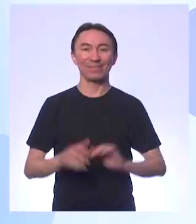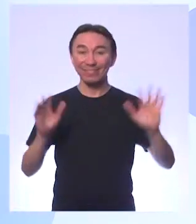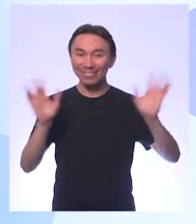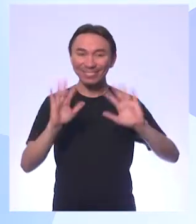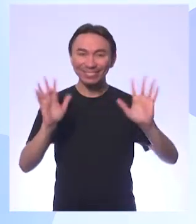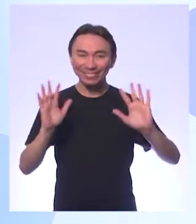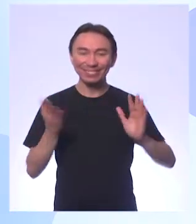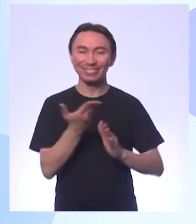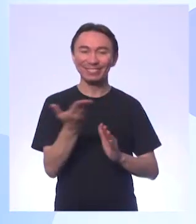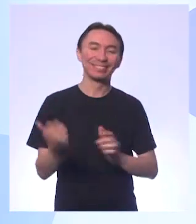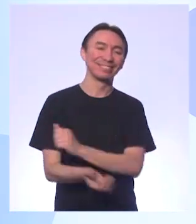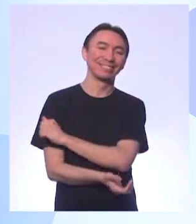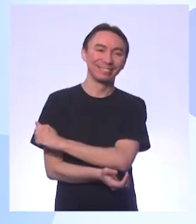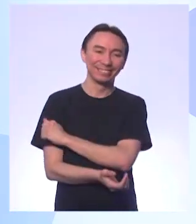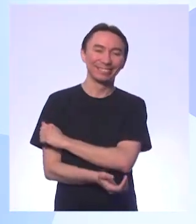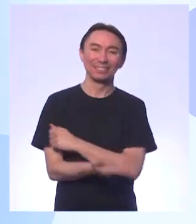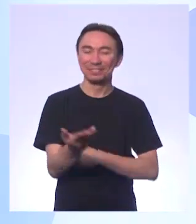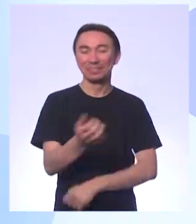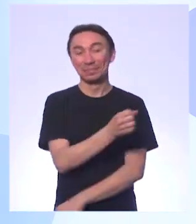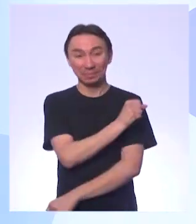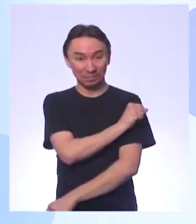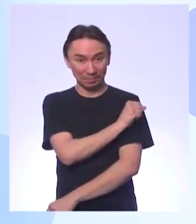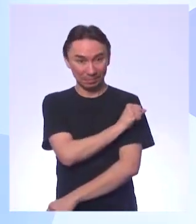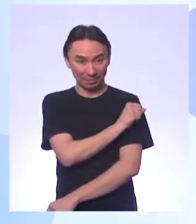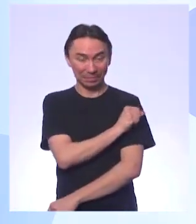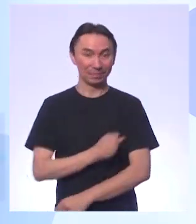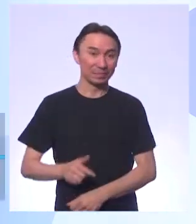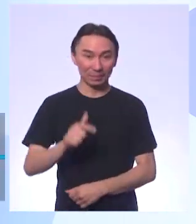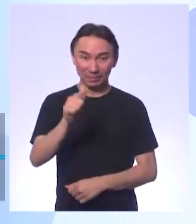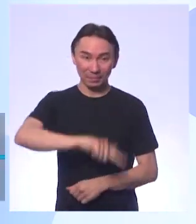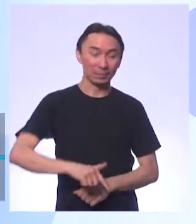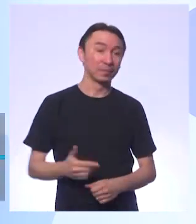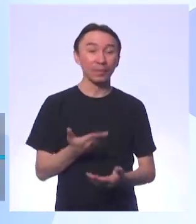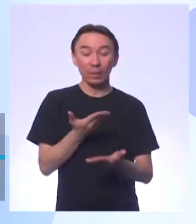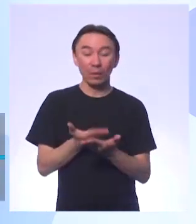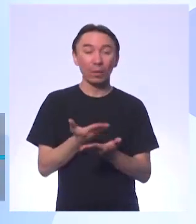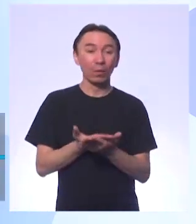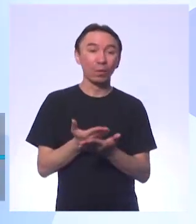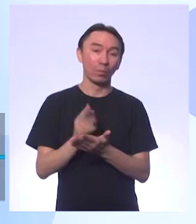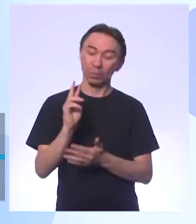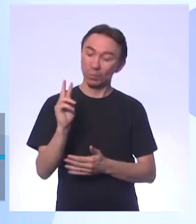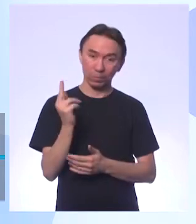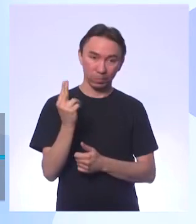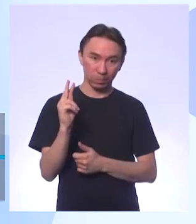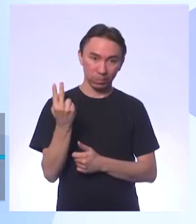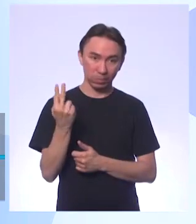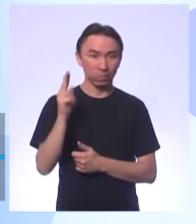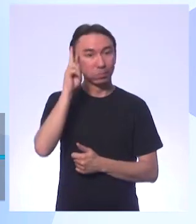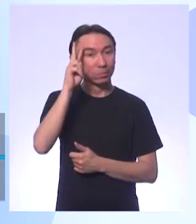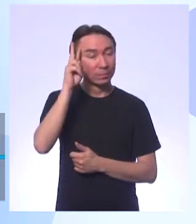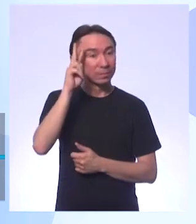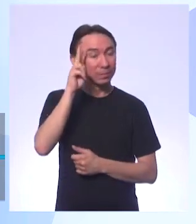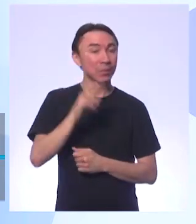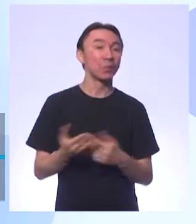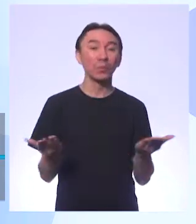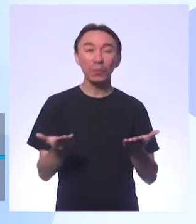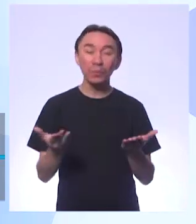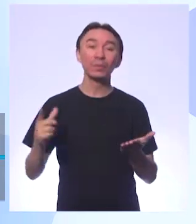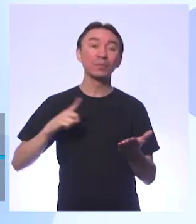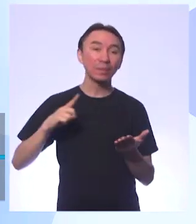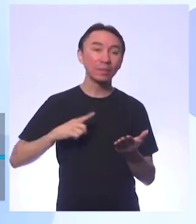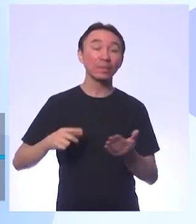Olá, estudantes do oitavo ano, sejam bem-vindos a essa aula de História. Hoje nós teremos a segunda aula sobre